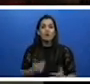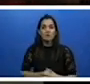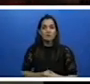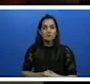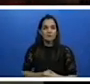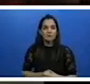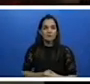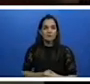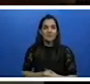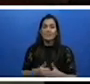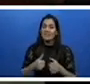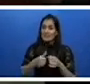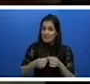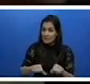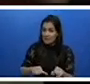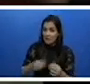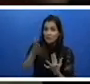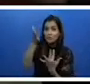estar entre o